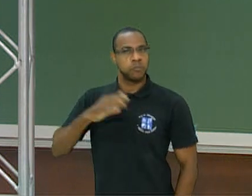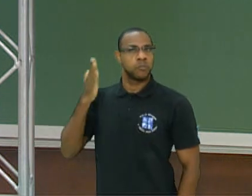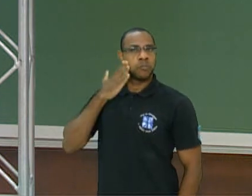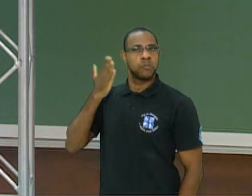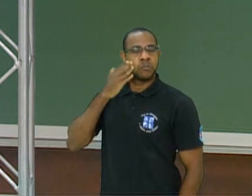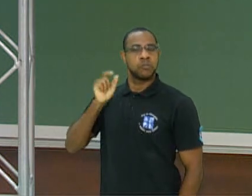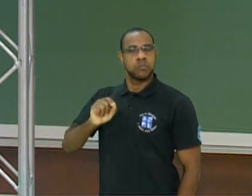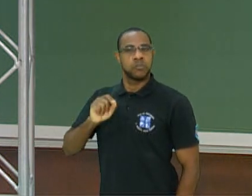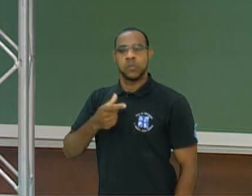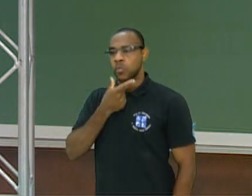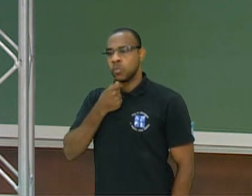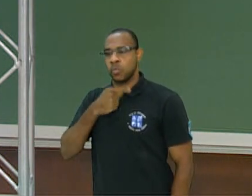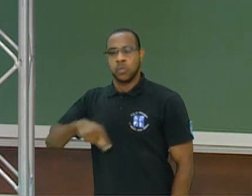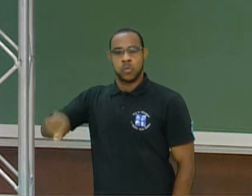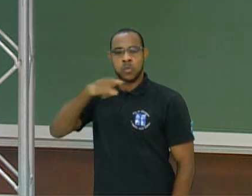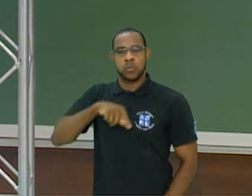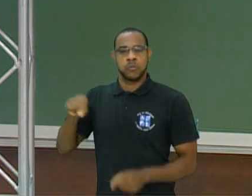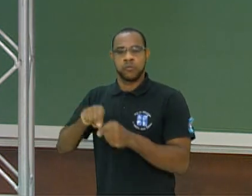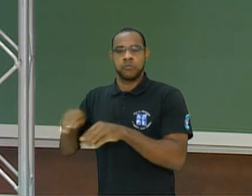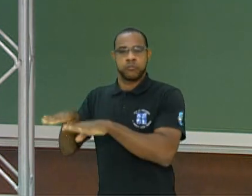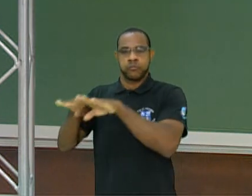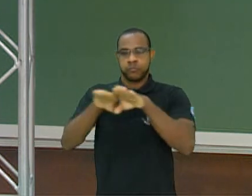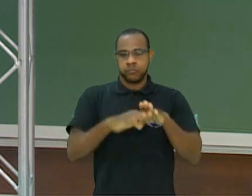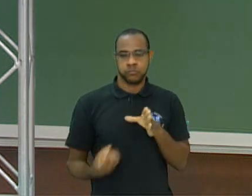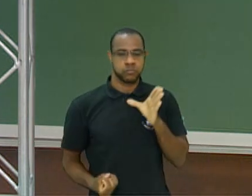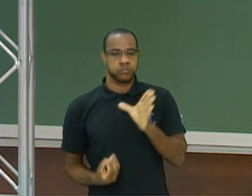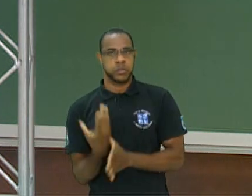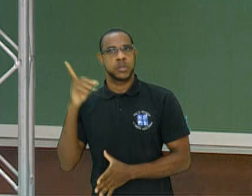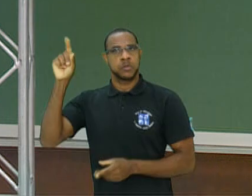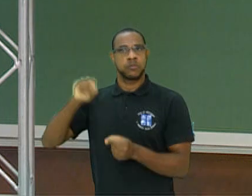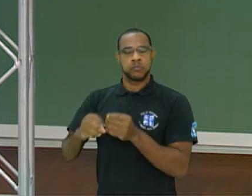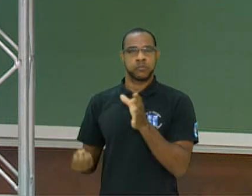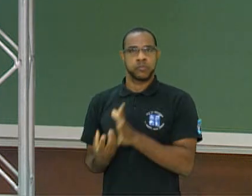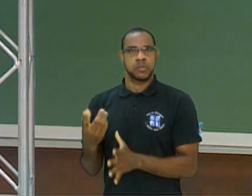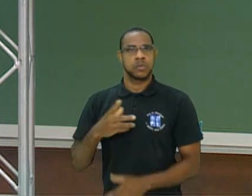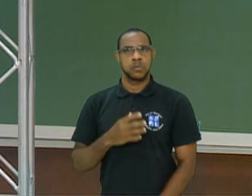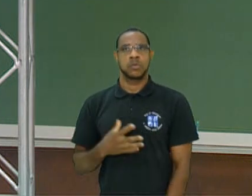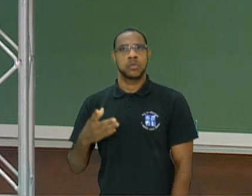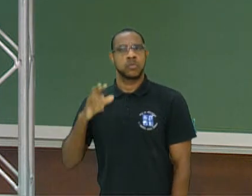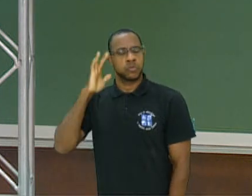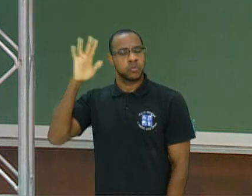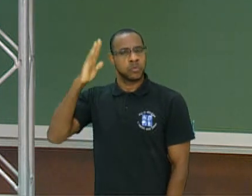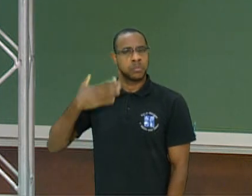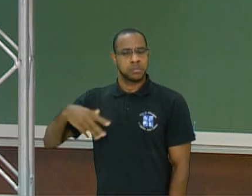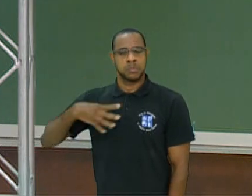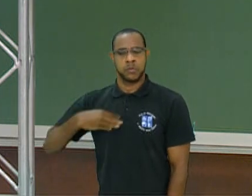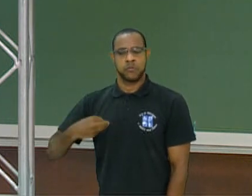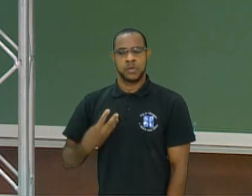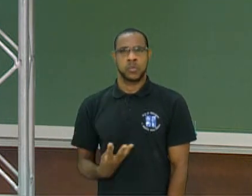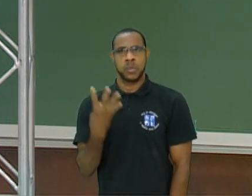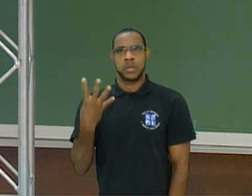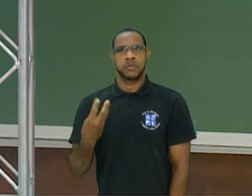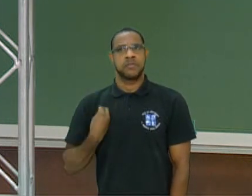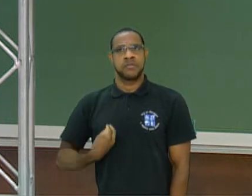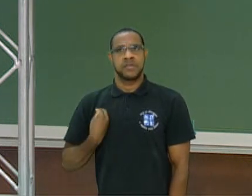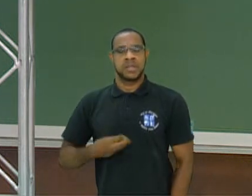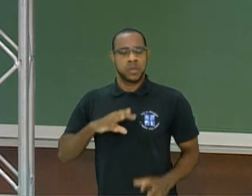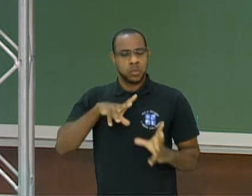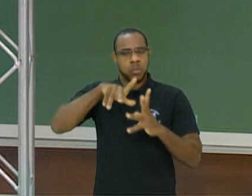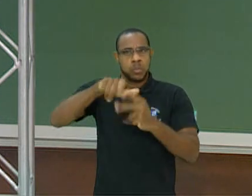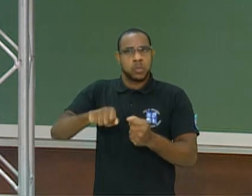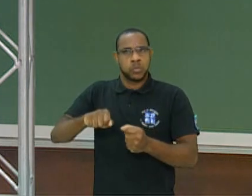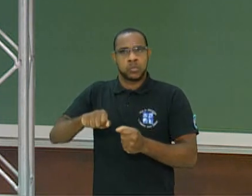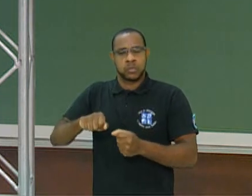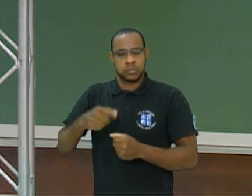todos os homens foram feitos iguais. Eu tenho um sonho que os meus 4 filhos um dia viverão numa nação onde eles não